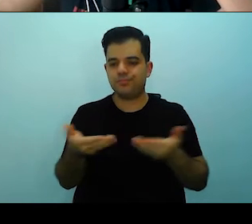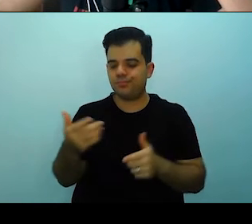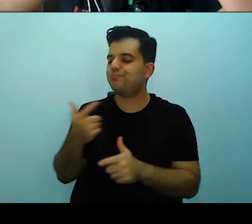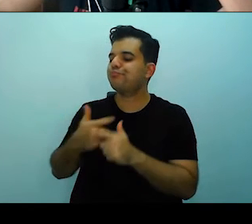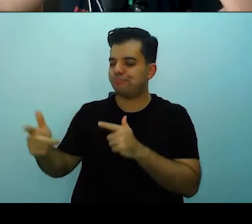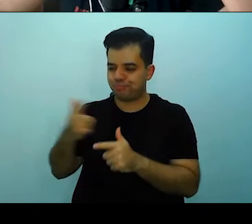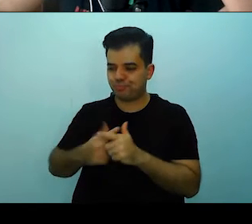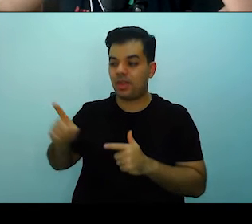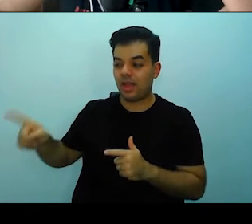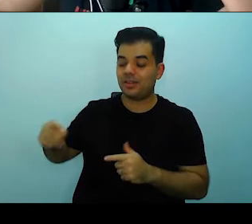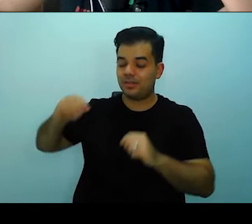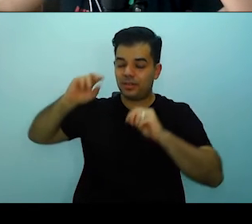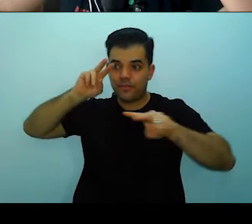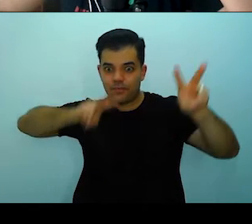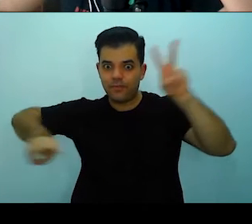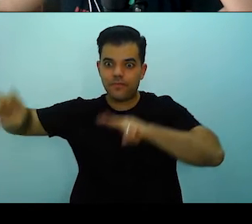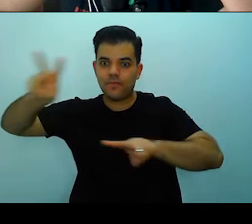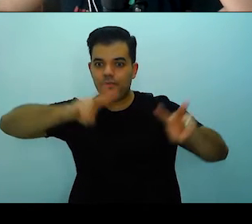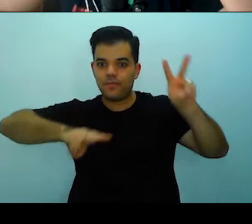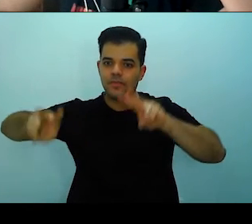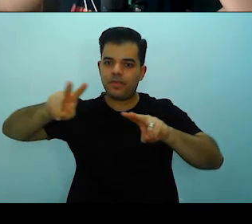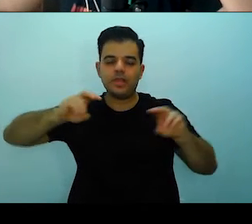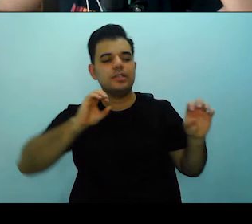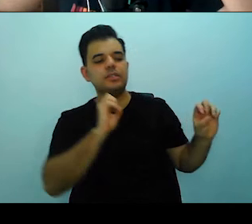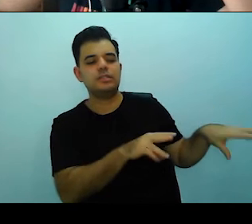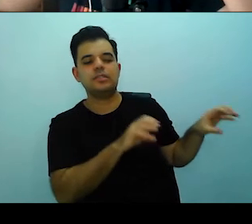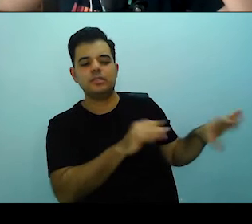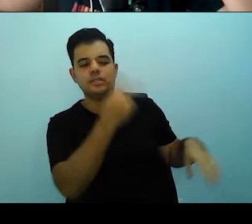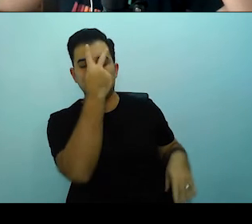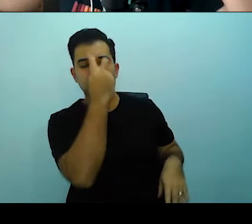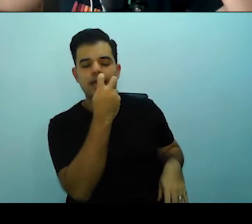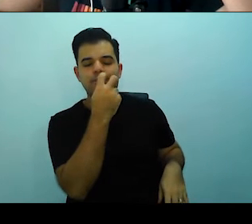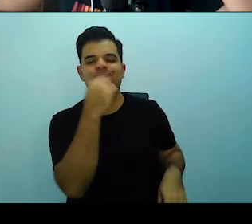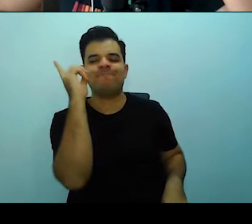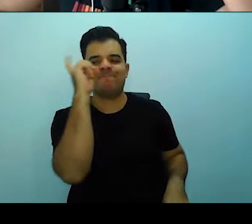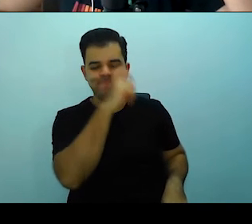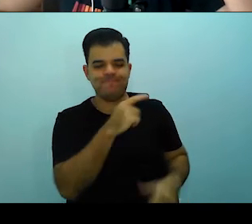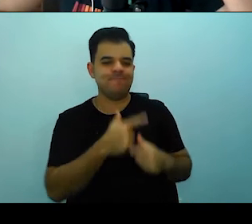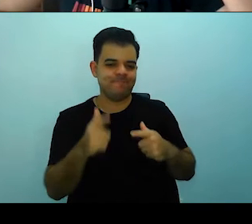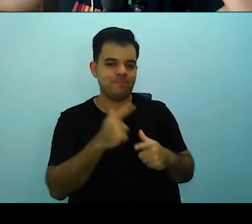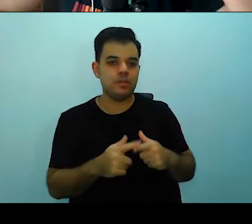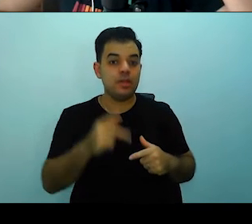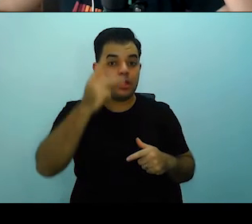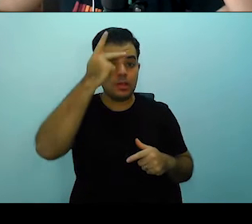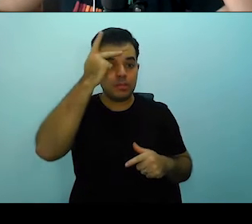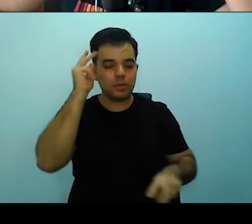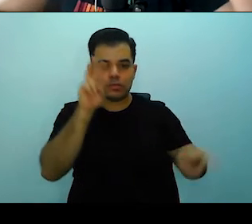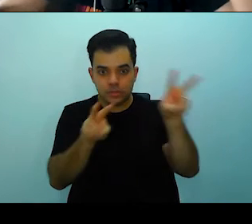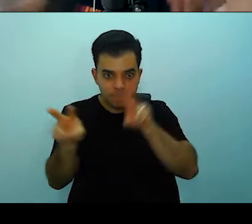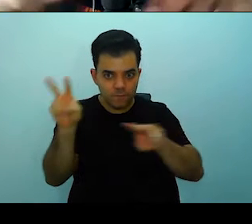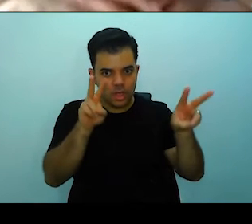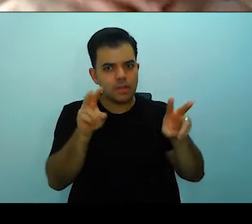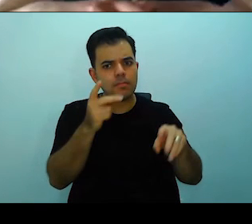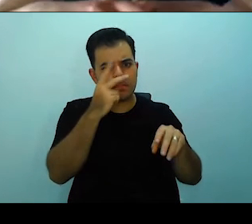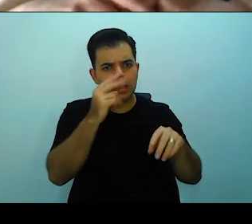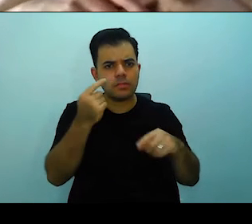enxergam quando elas vão ensinar programação para pessoas cegas, que é o seguinte: as pessoas que enxergam, elas são muito orientadas ao visual, lógico,